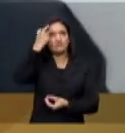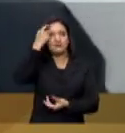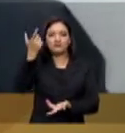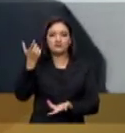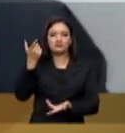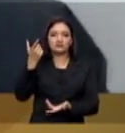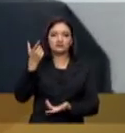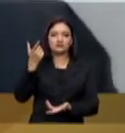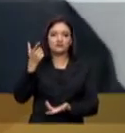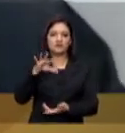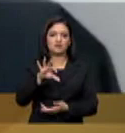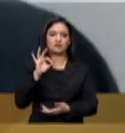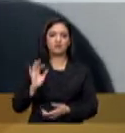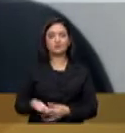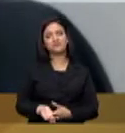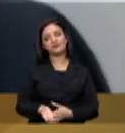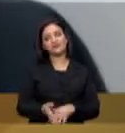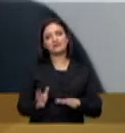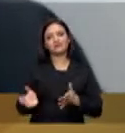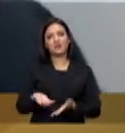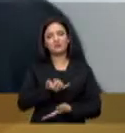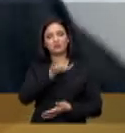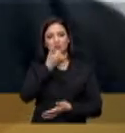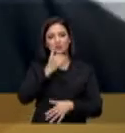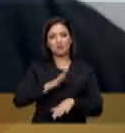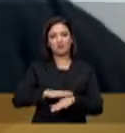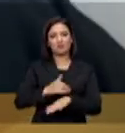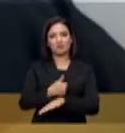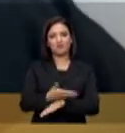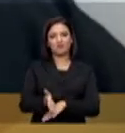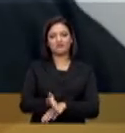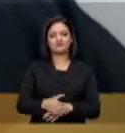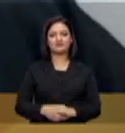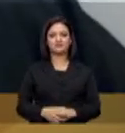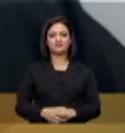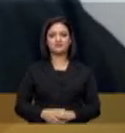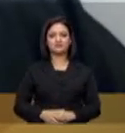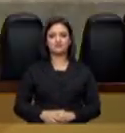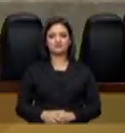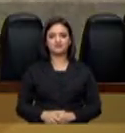palavra pedindo desculpa pelo excesso de tempo.